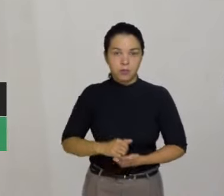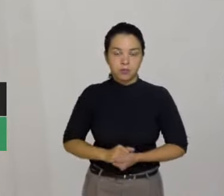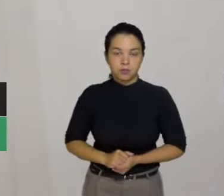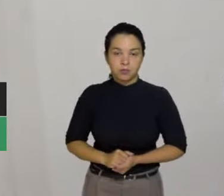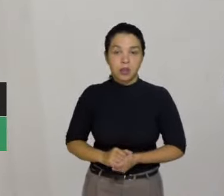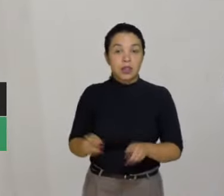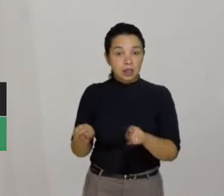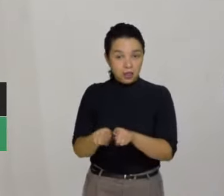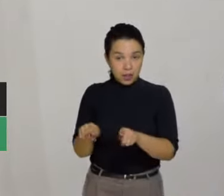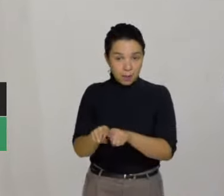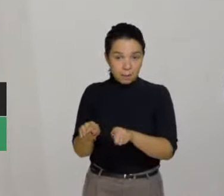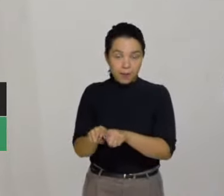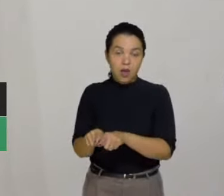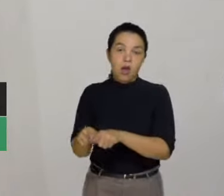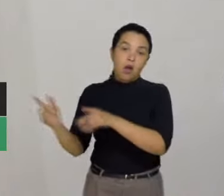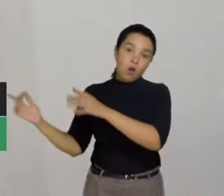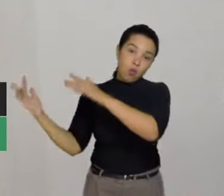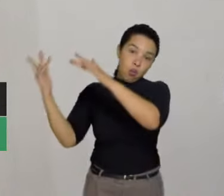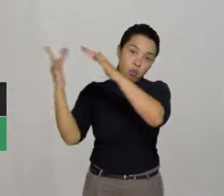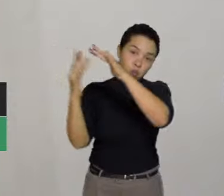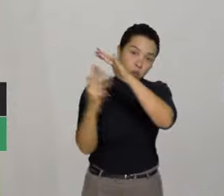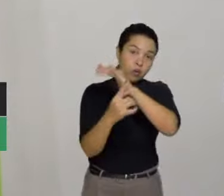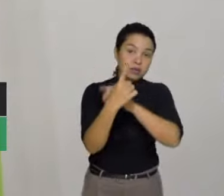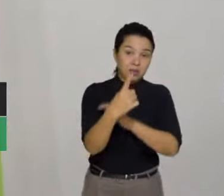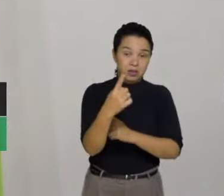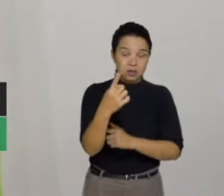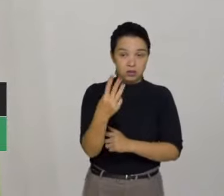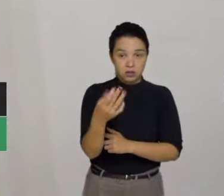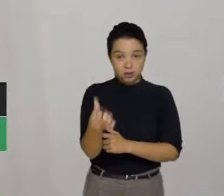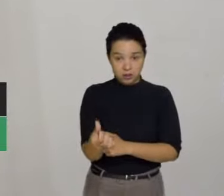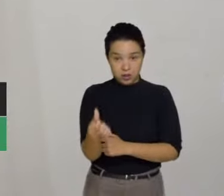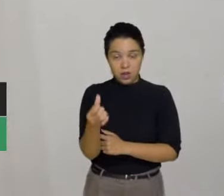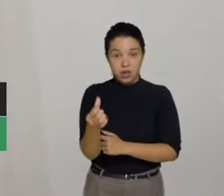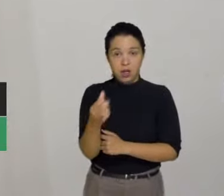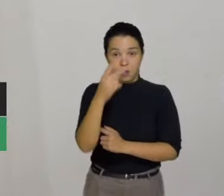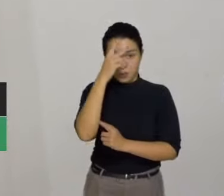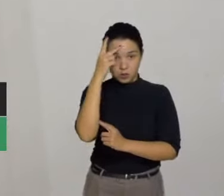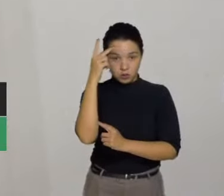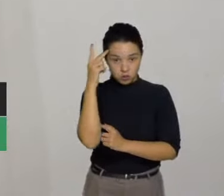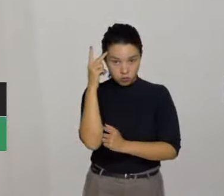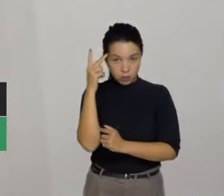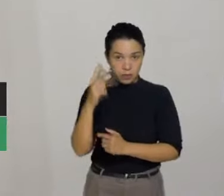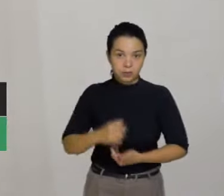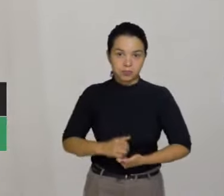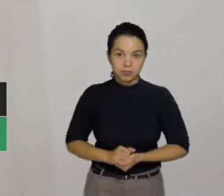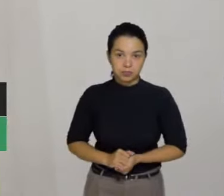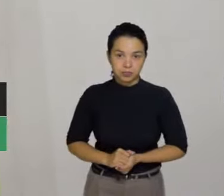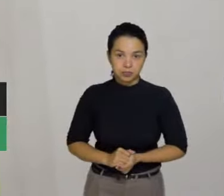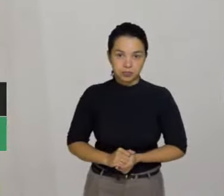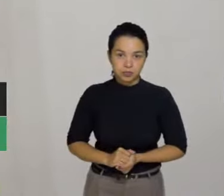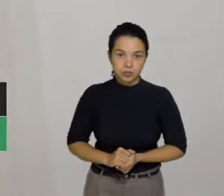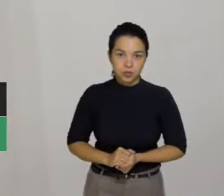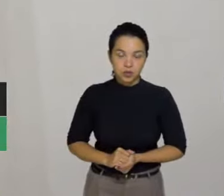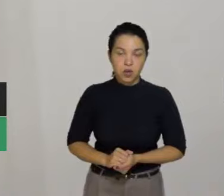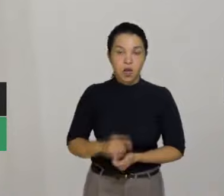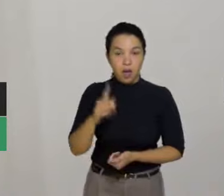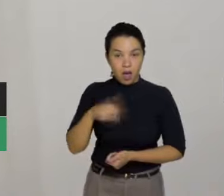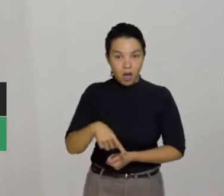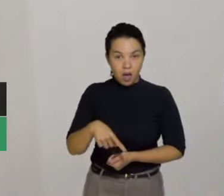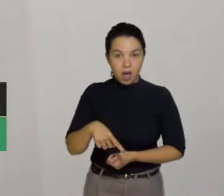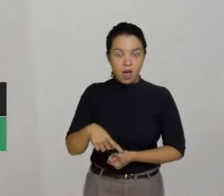Brasil 186 imigrantes sardos que, no dizer de Lucas Boatê, eram indivíduos de constituição